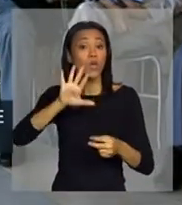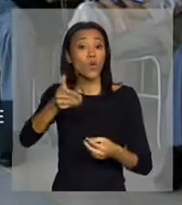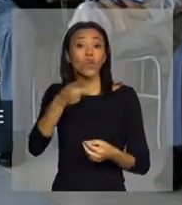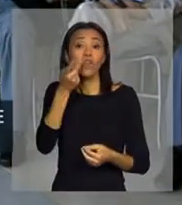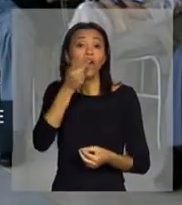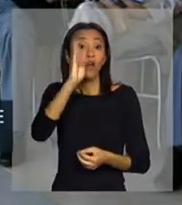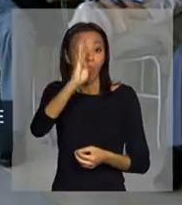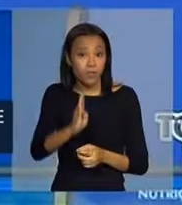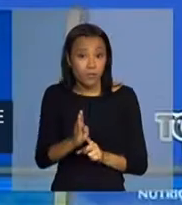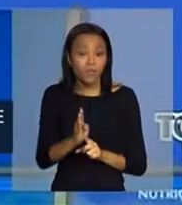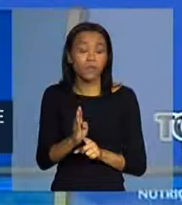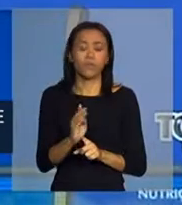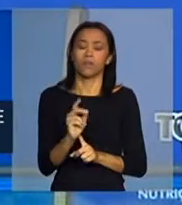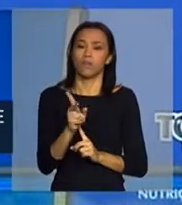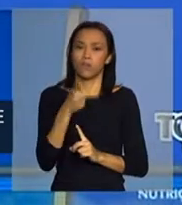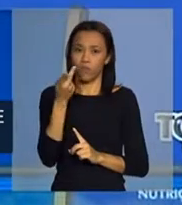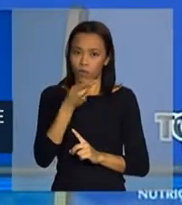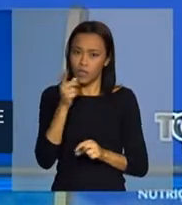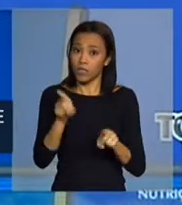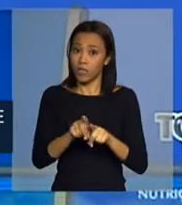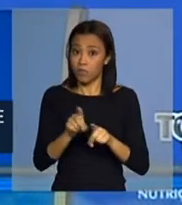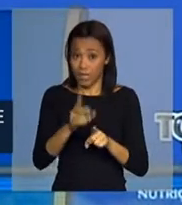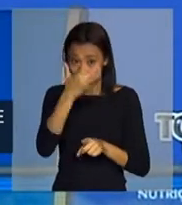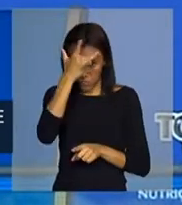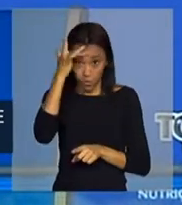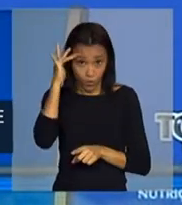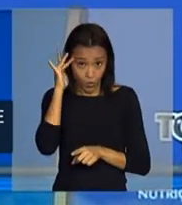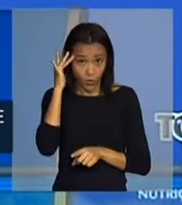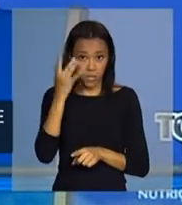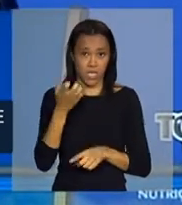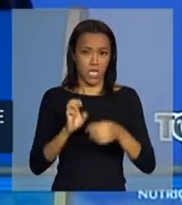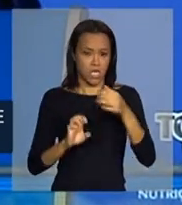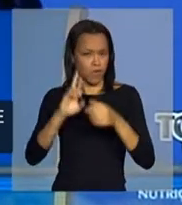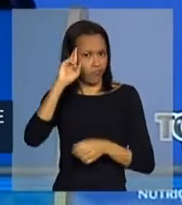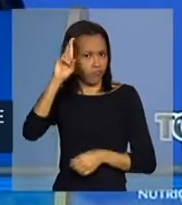falo Brasil, estou falando nos criadores e nos produtores.